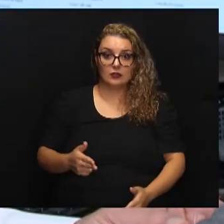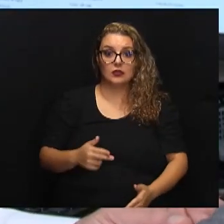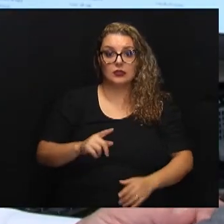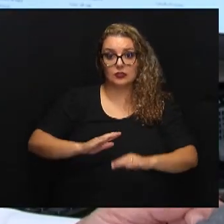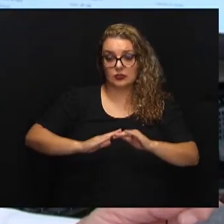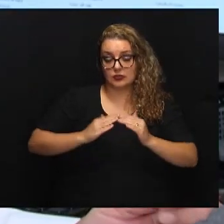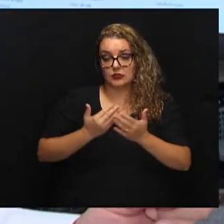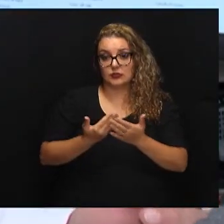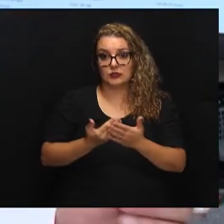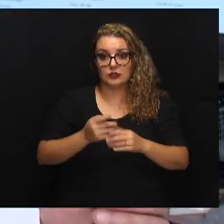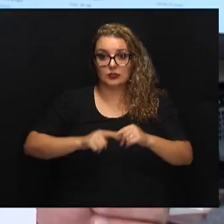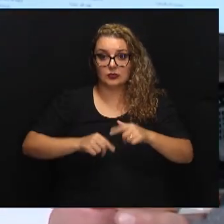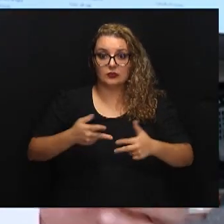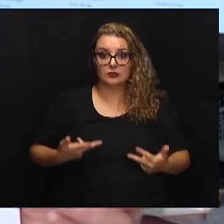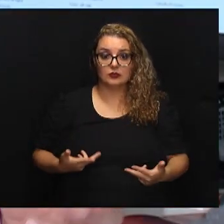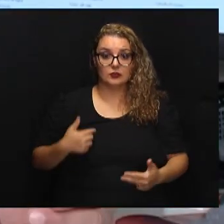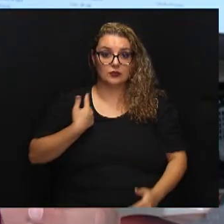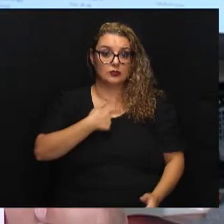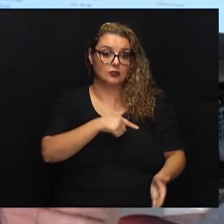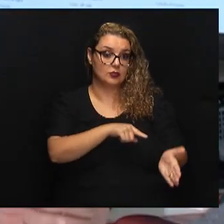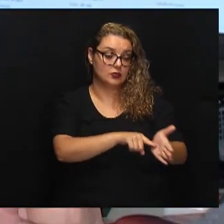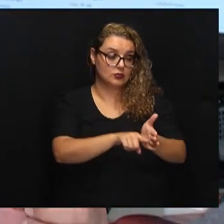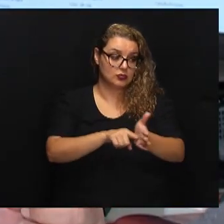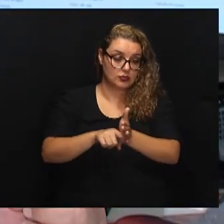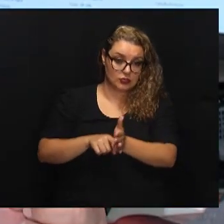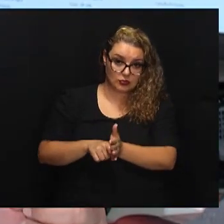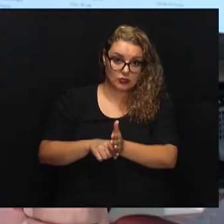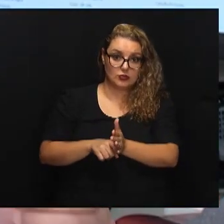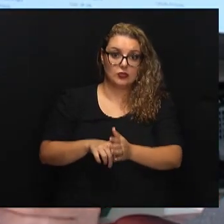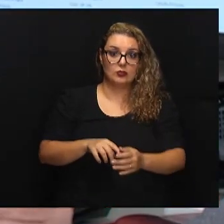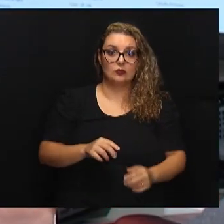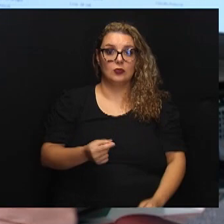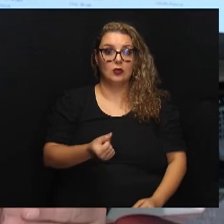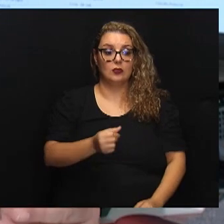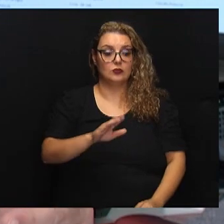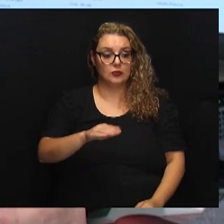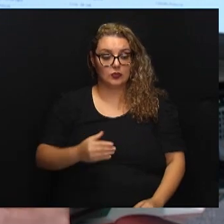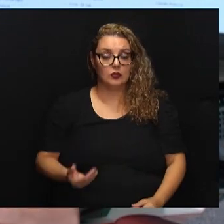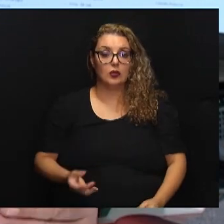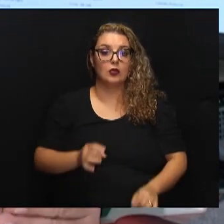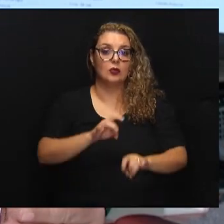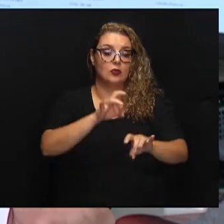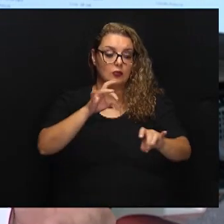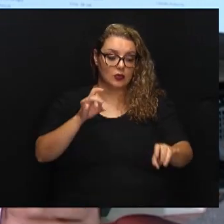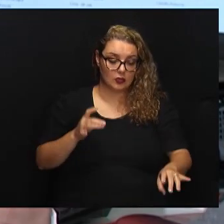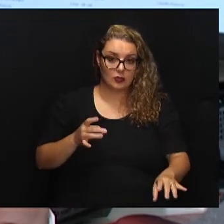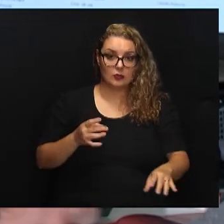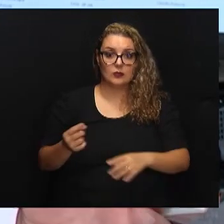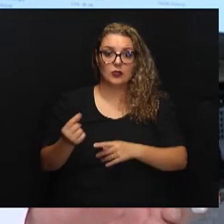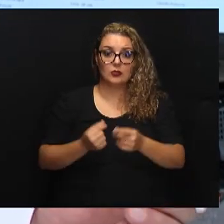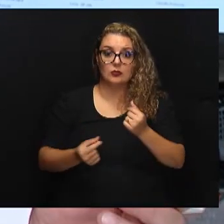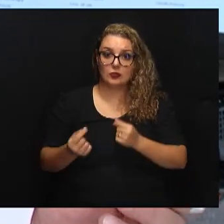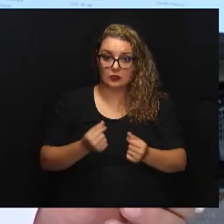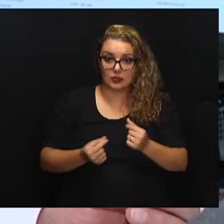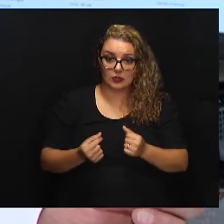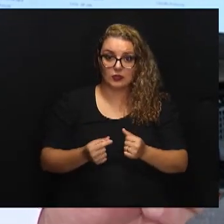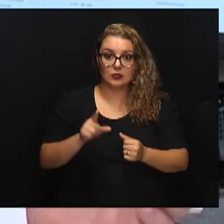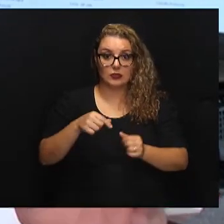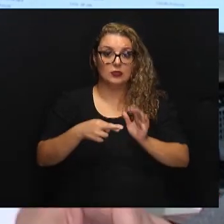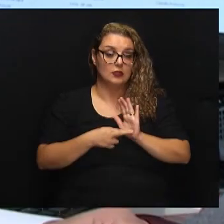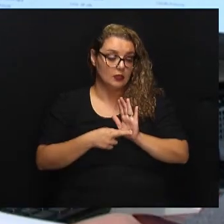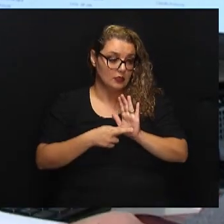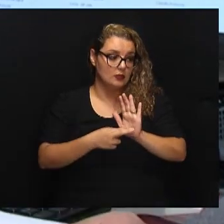fizemos essa pesquisa consultando ofertas online, porque essas ofertas, esses preços acabam servindo de